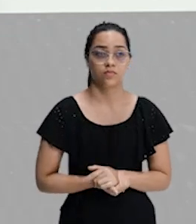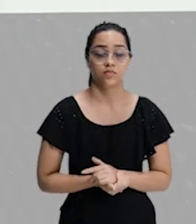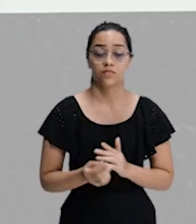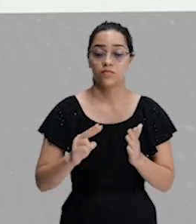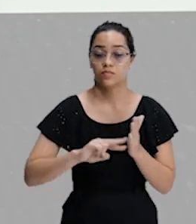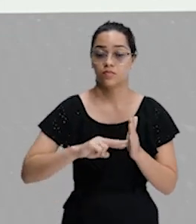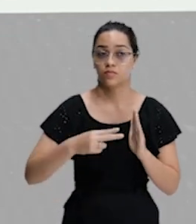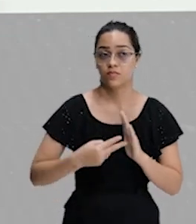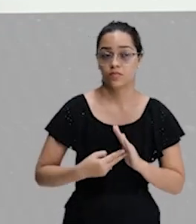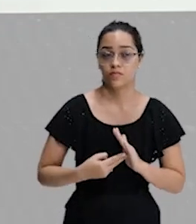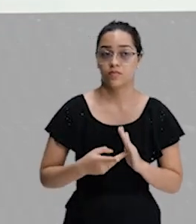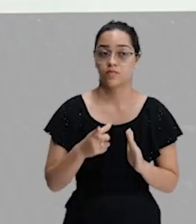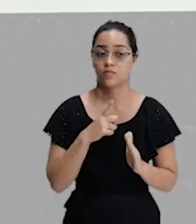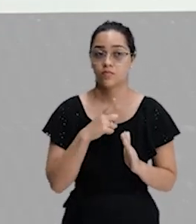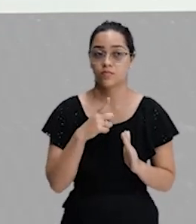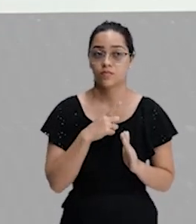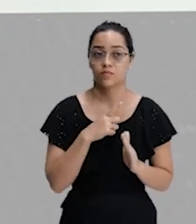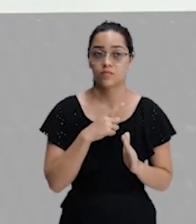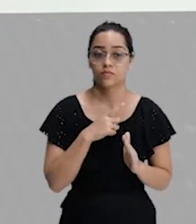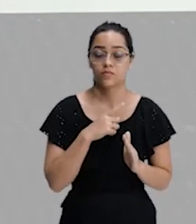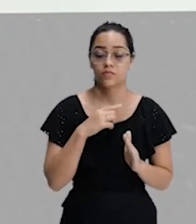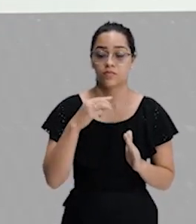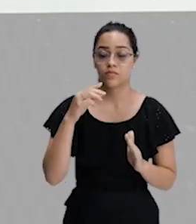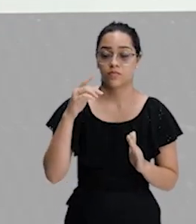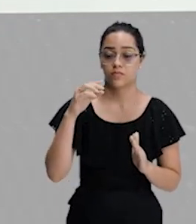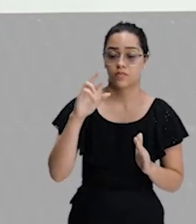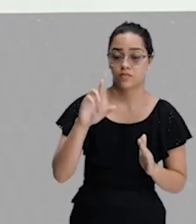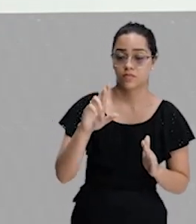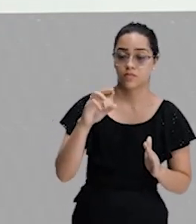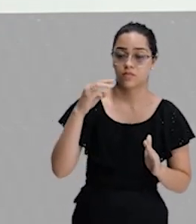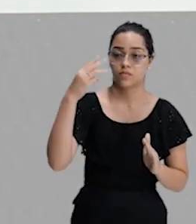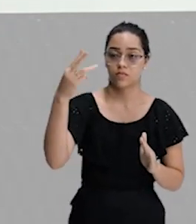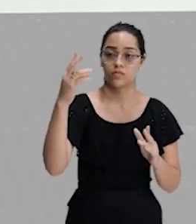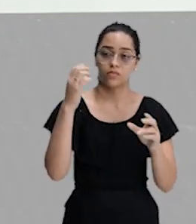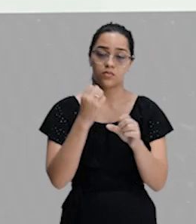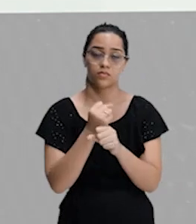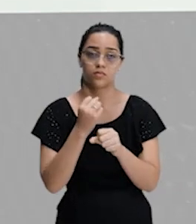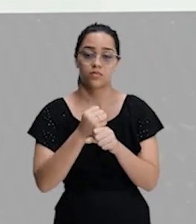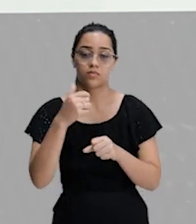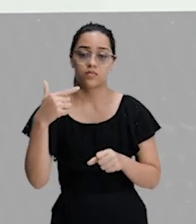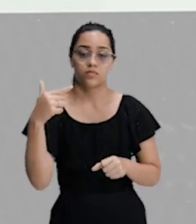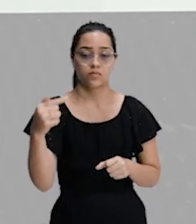Ou seja, eu vou ter que R ao cubo vai